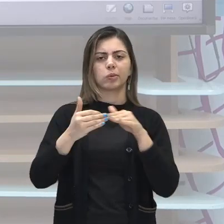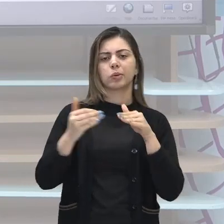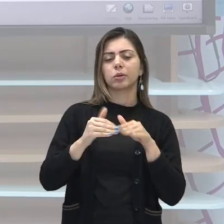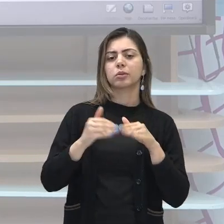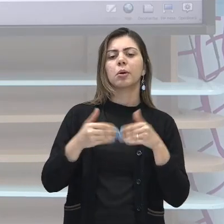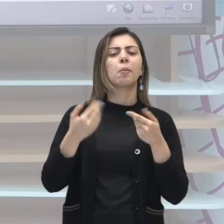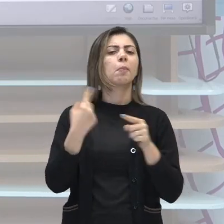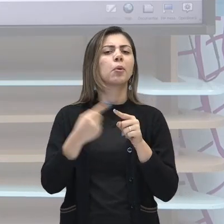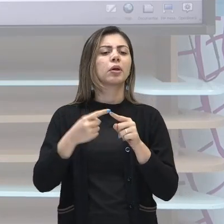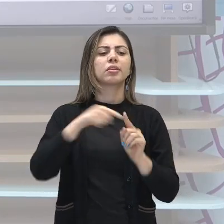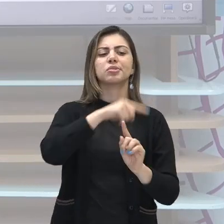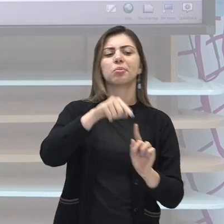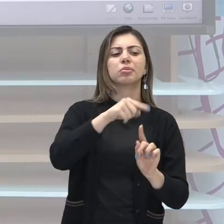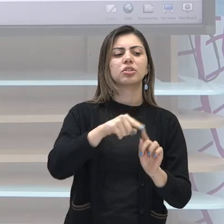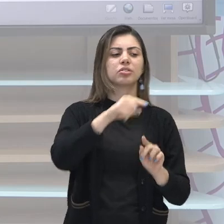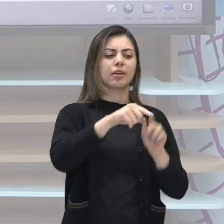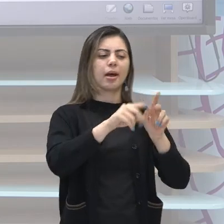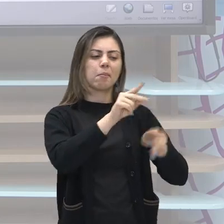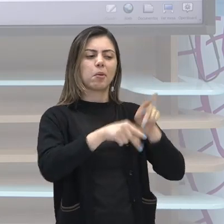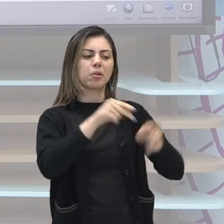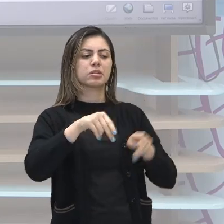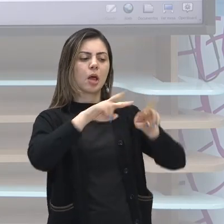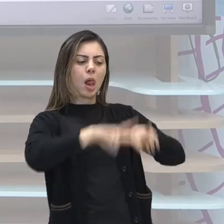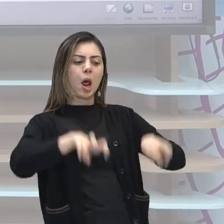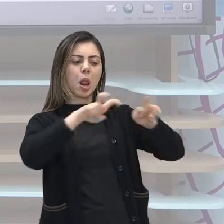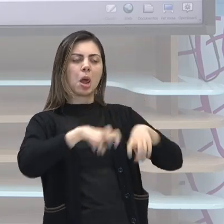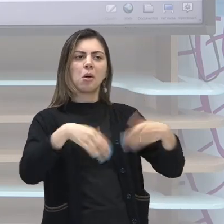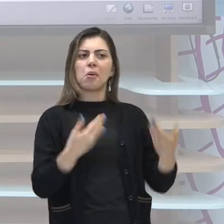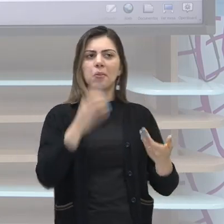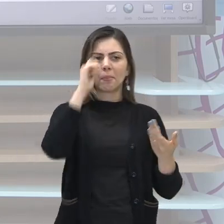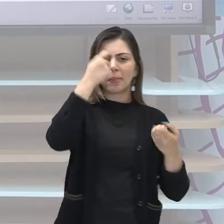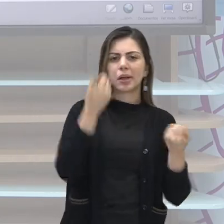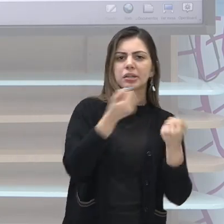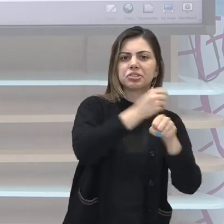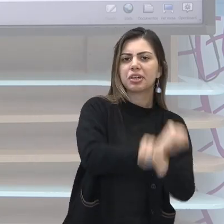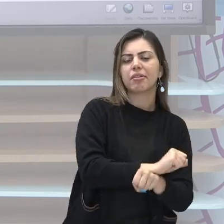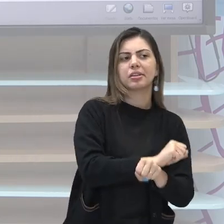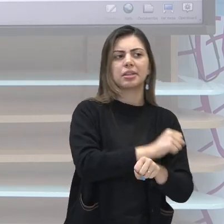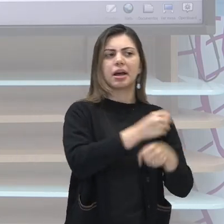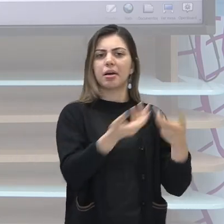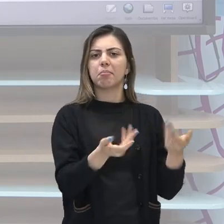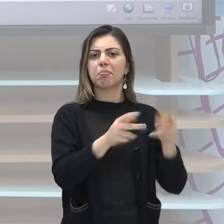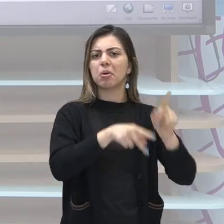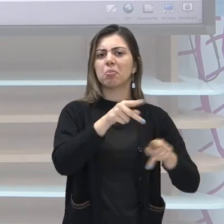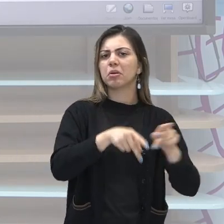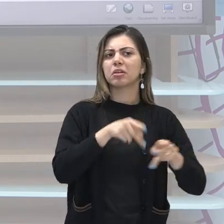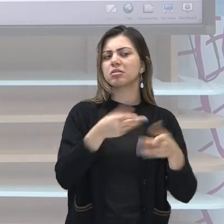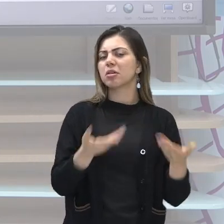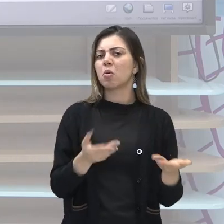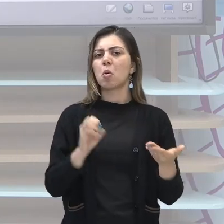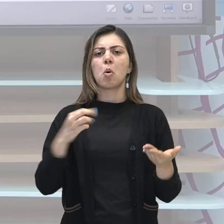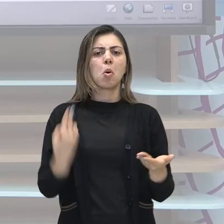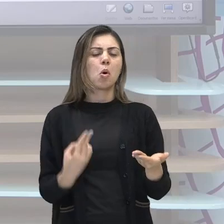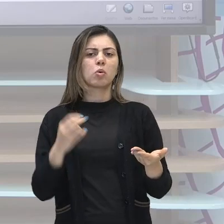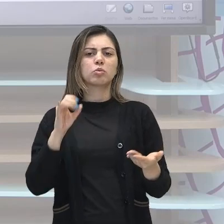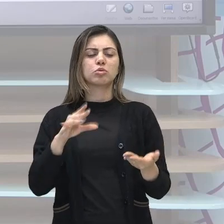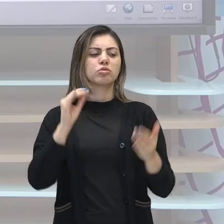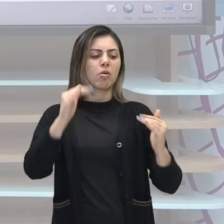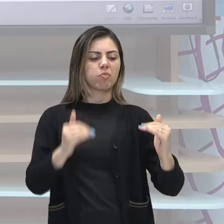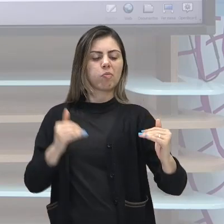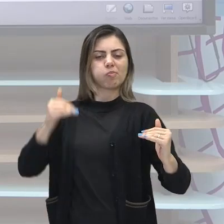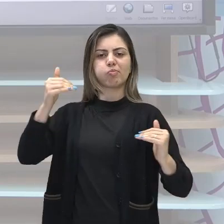para explorar outros, para escravizar, né, outros povos, ou simplesmente para